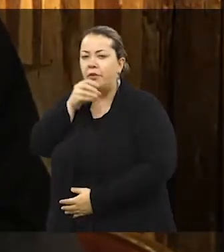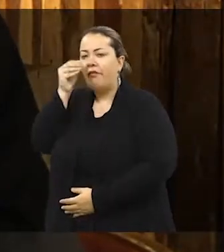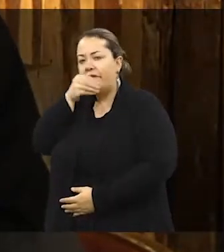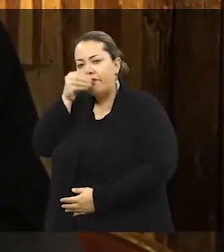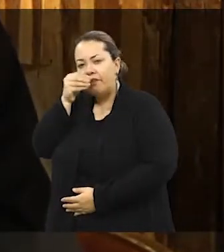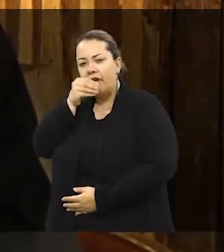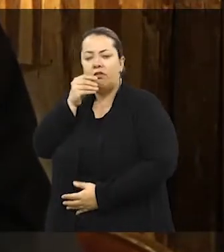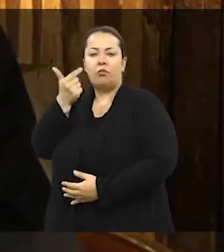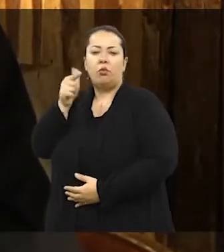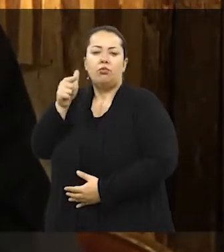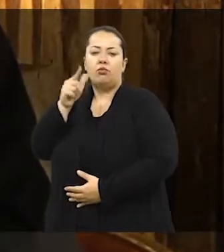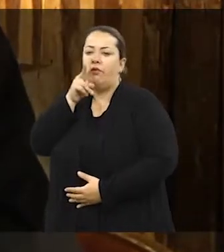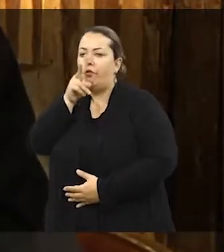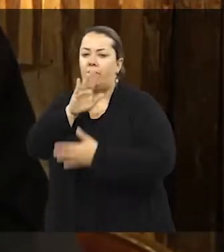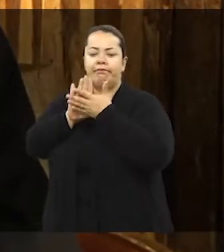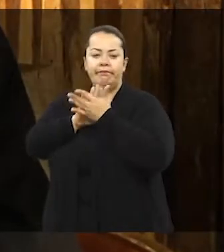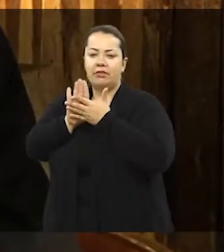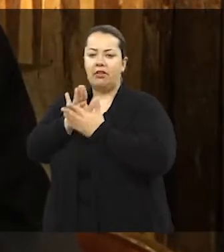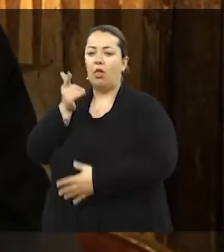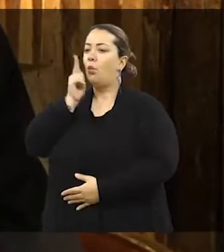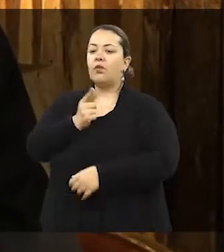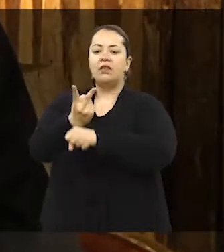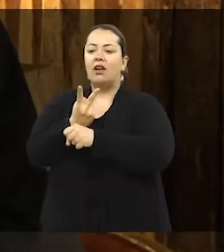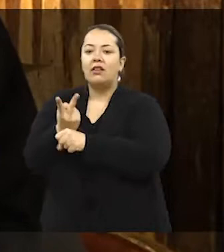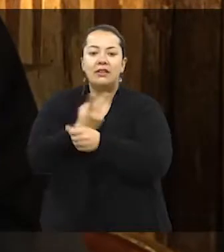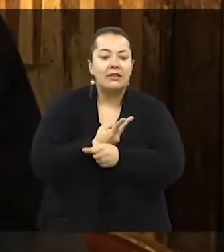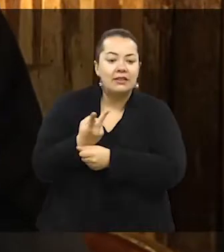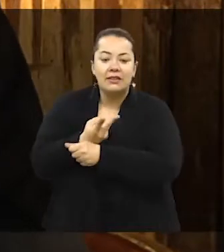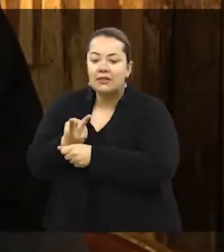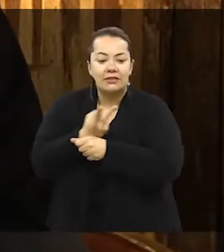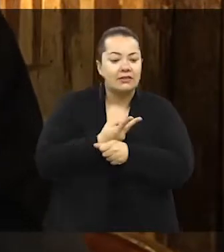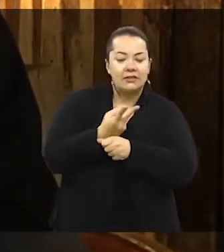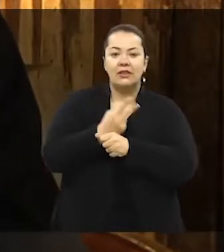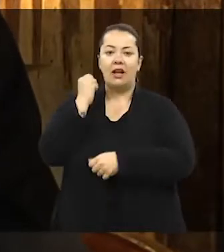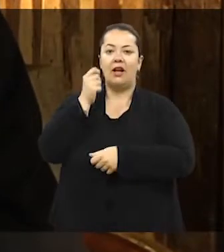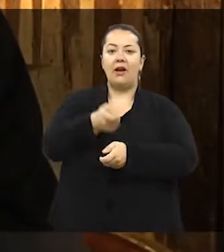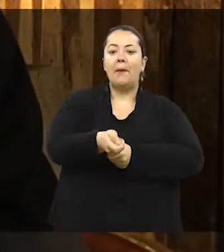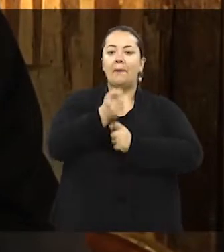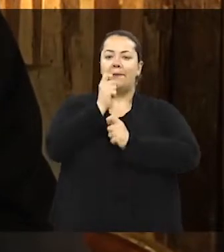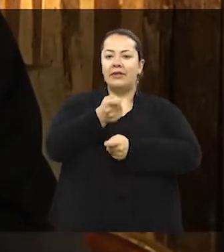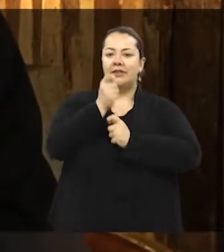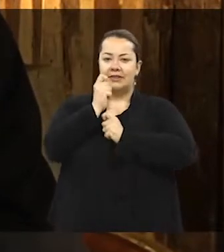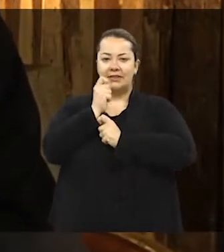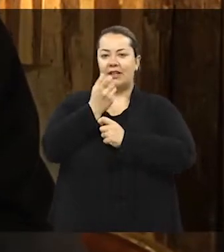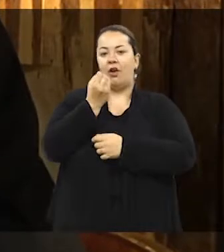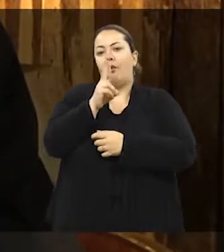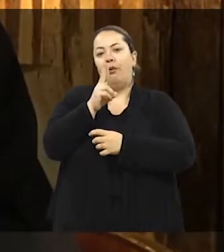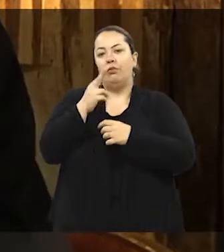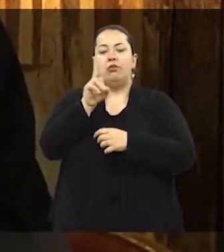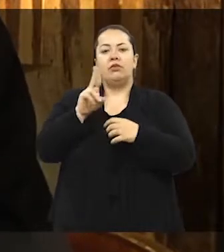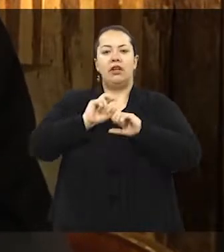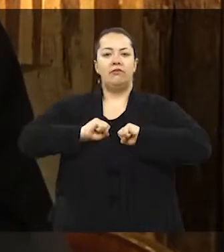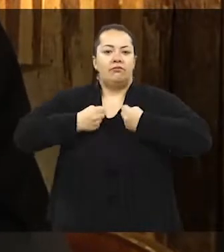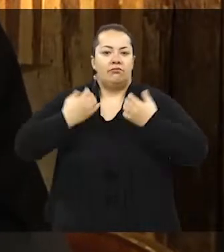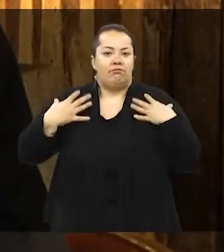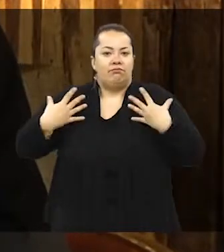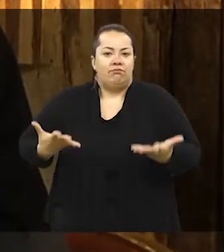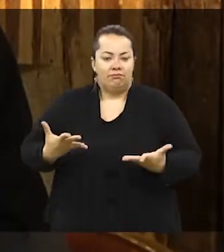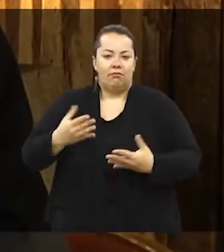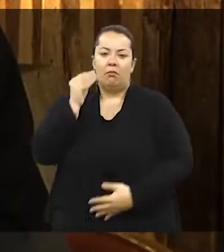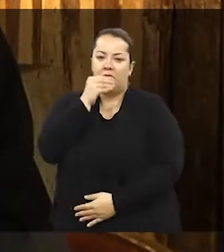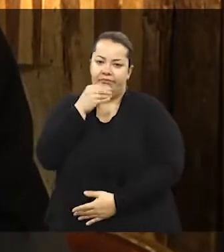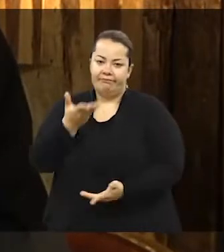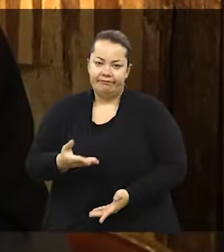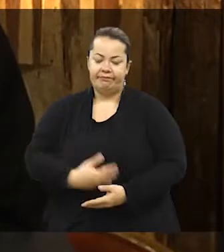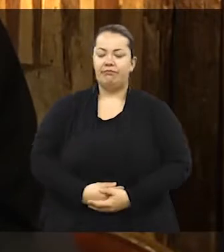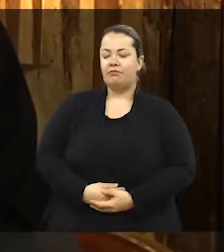pescar ou fazer alguma atividade do tipo. Então, um certo dia, o velho